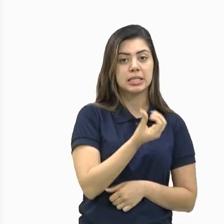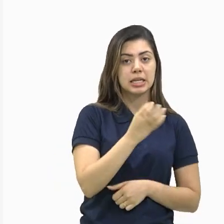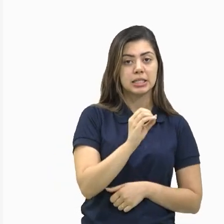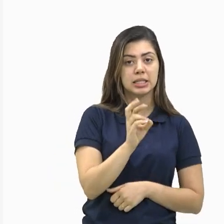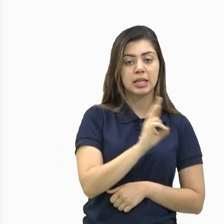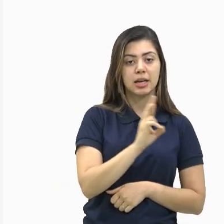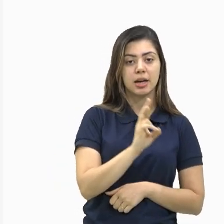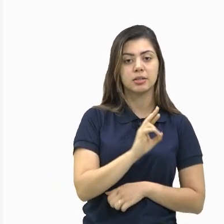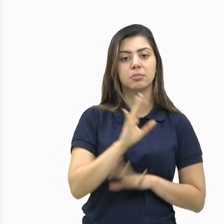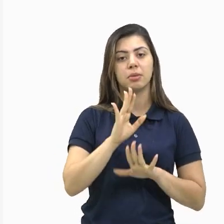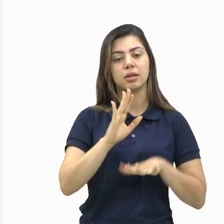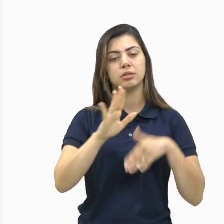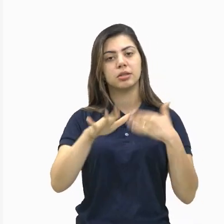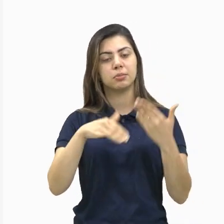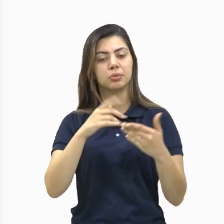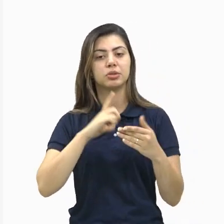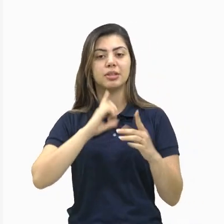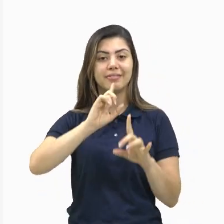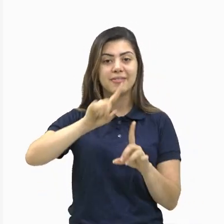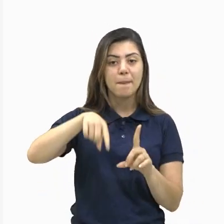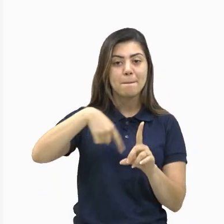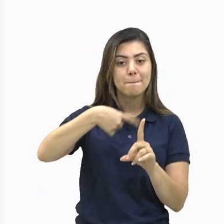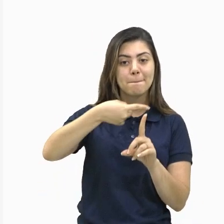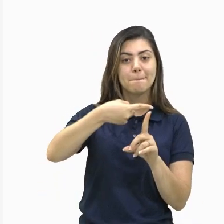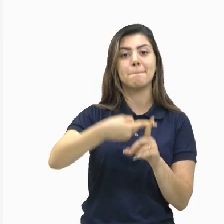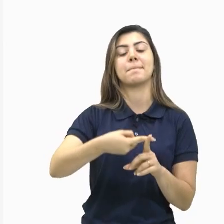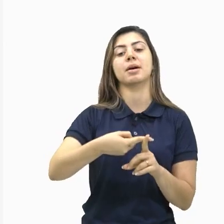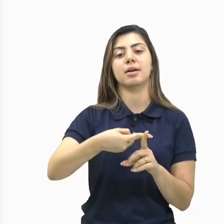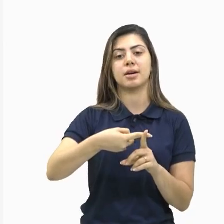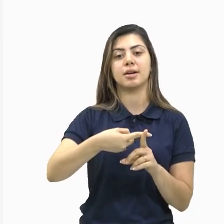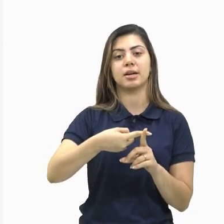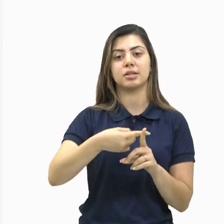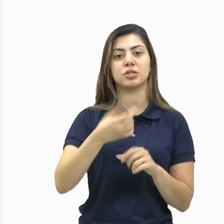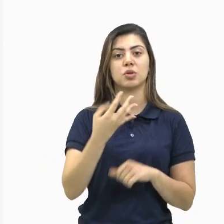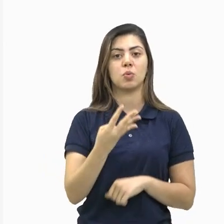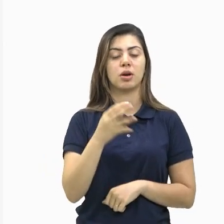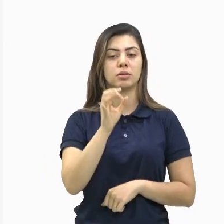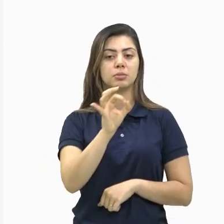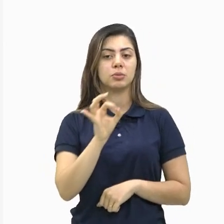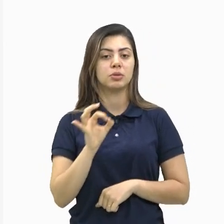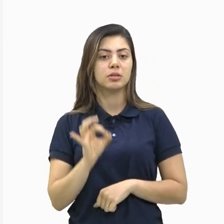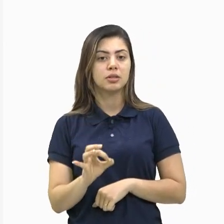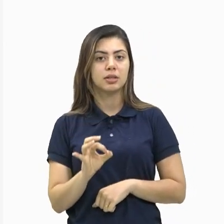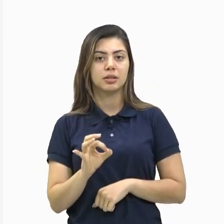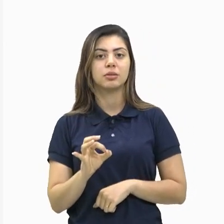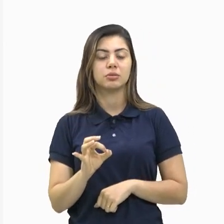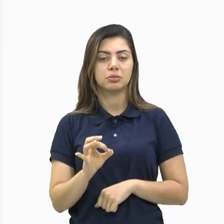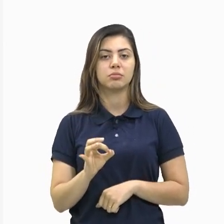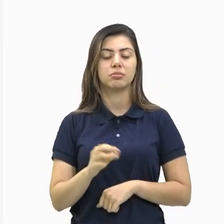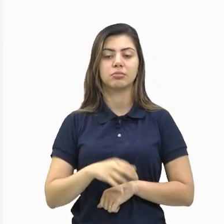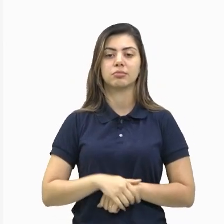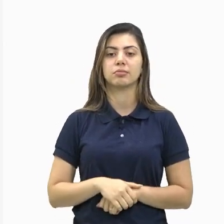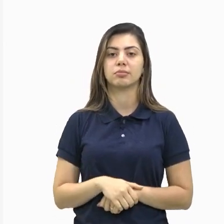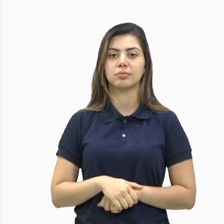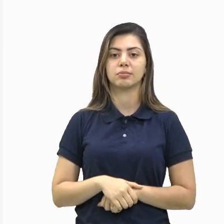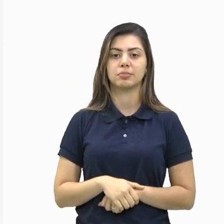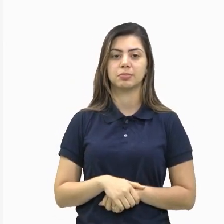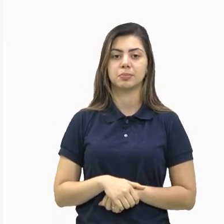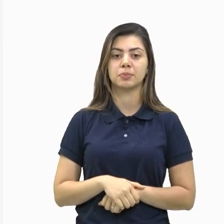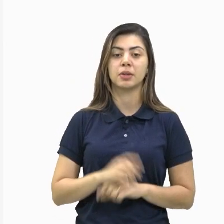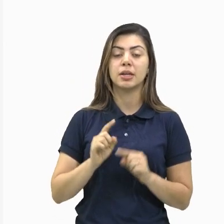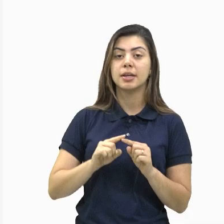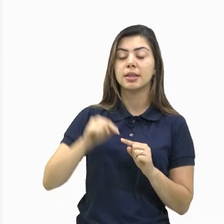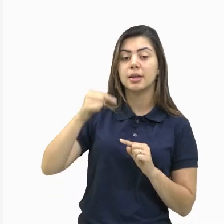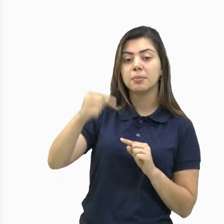Quando houve um acréscimo, olha só, um acréscimo de 4%. Em